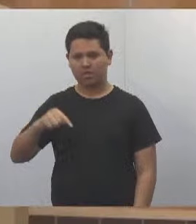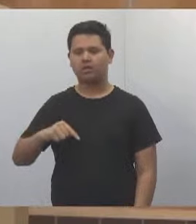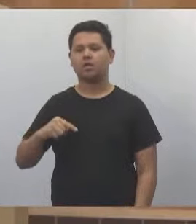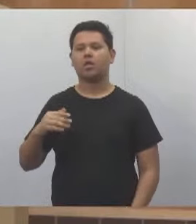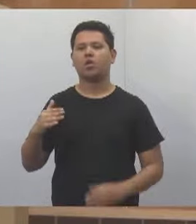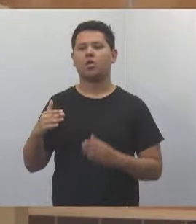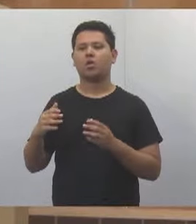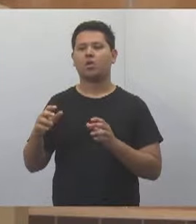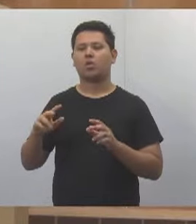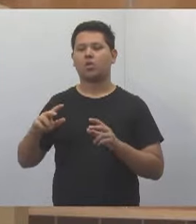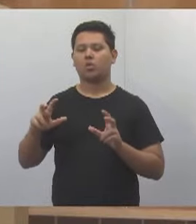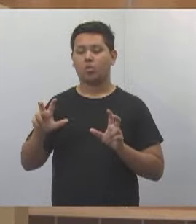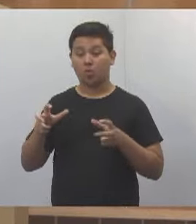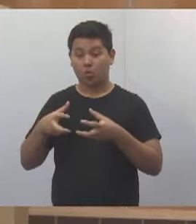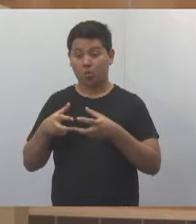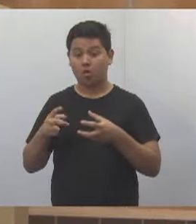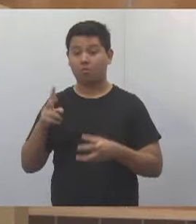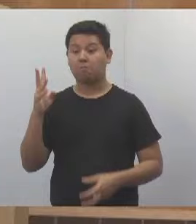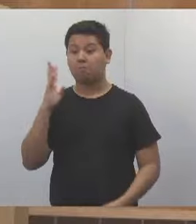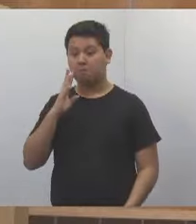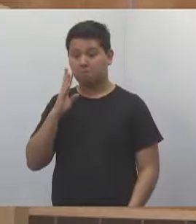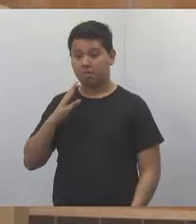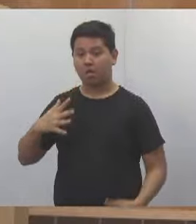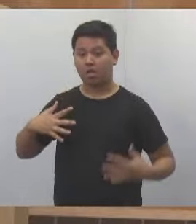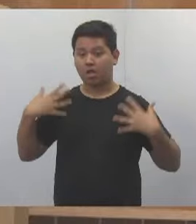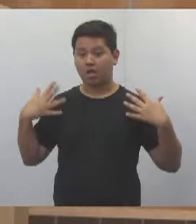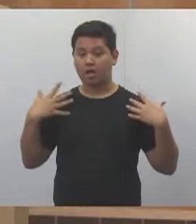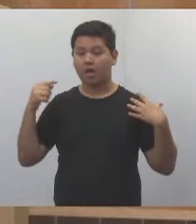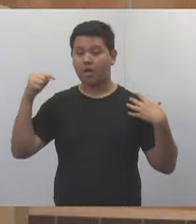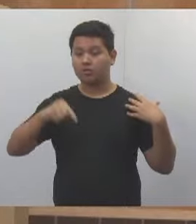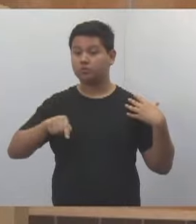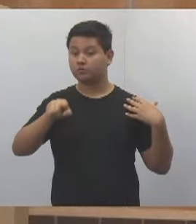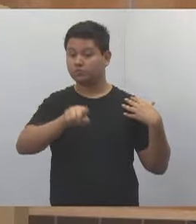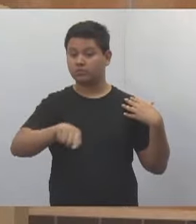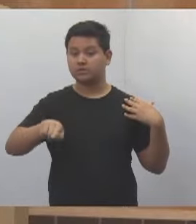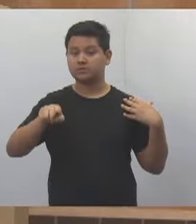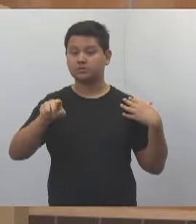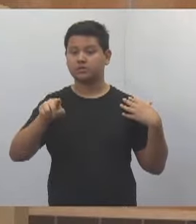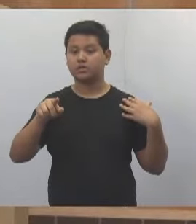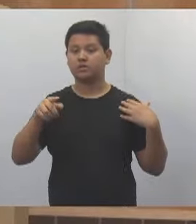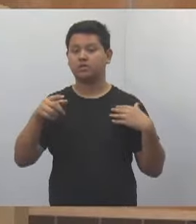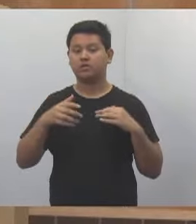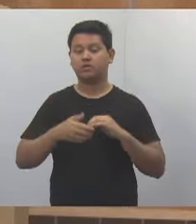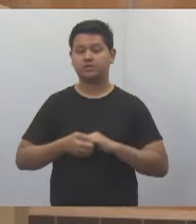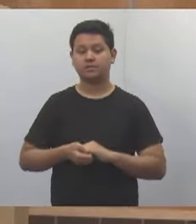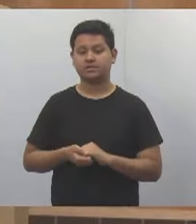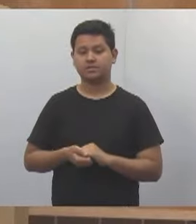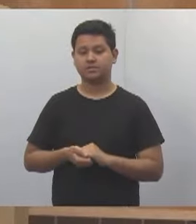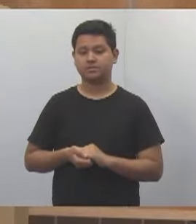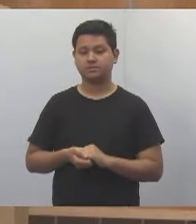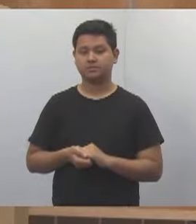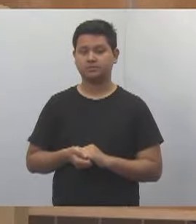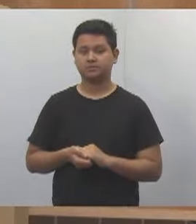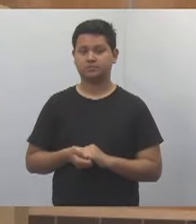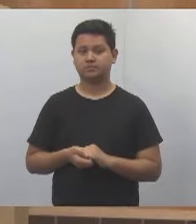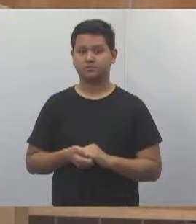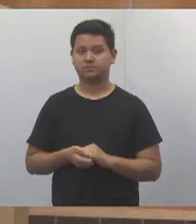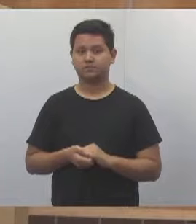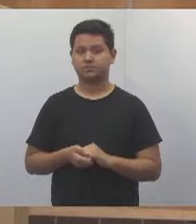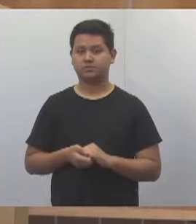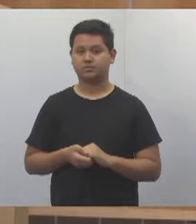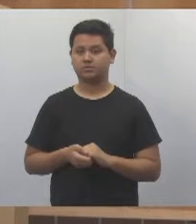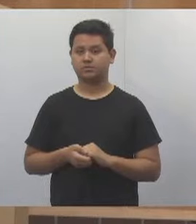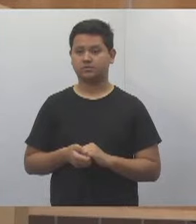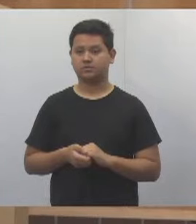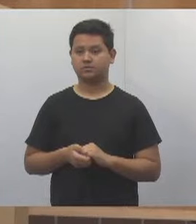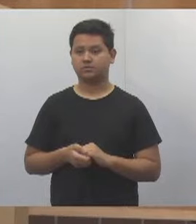Que alegria que chegou esse dia. Você comerciante, comerciário, que alegria que eu